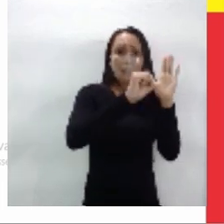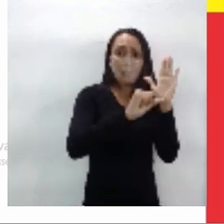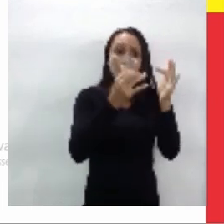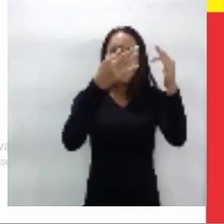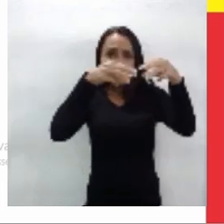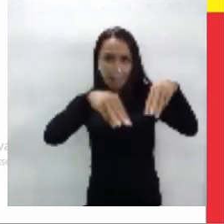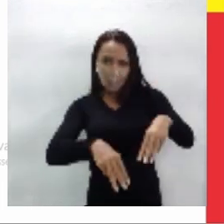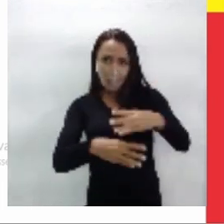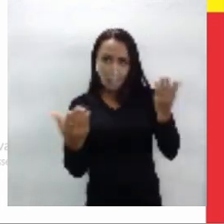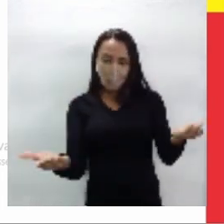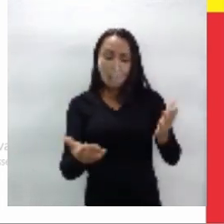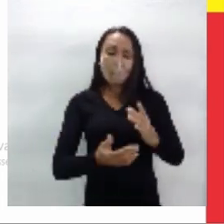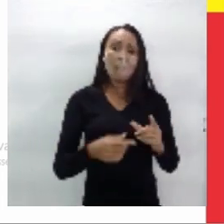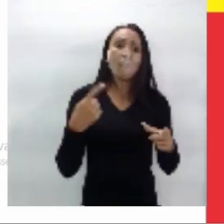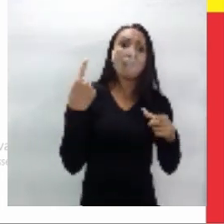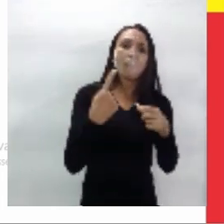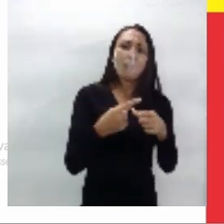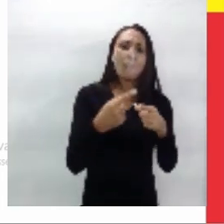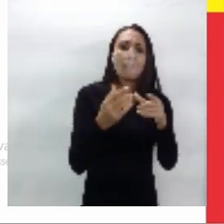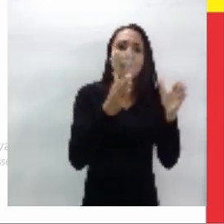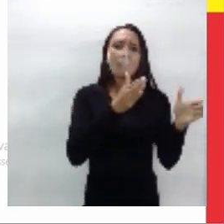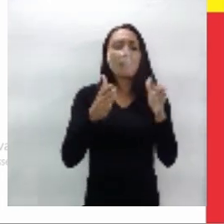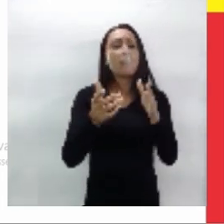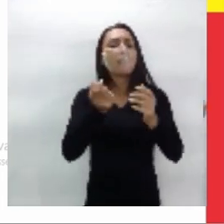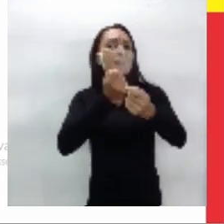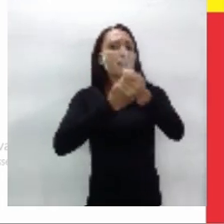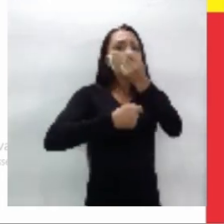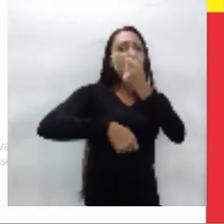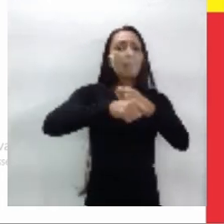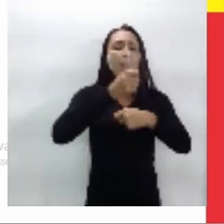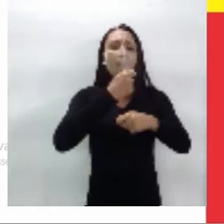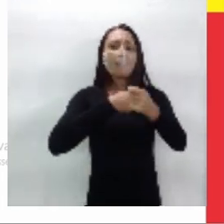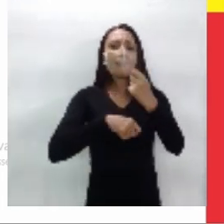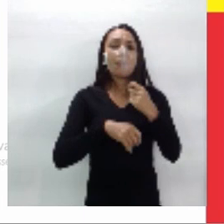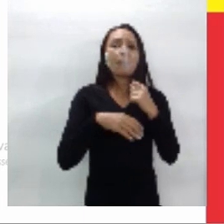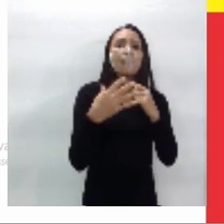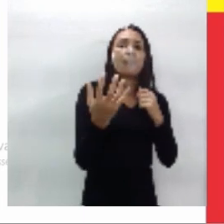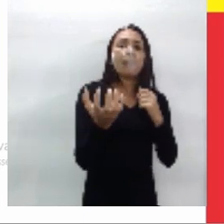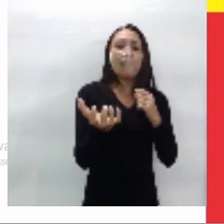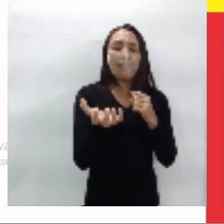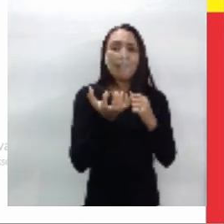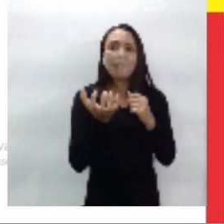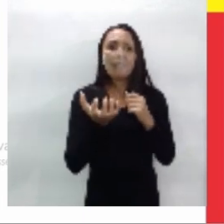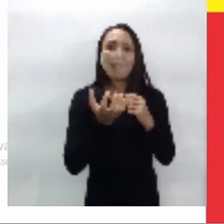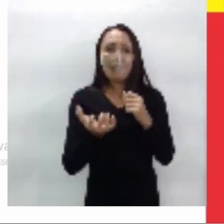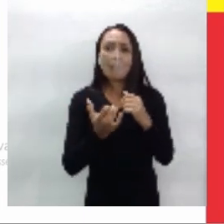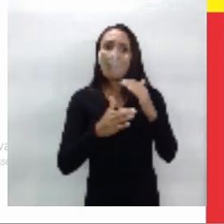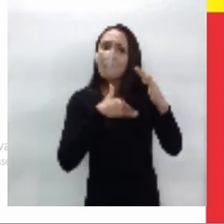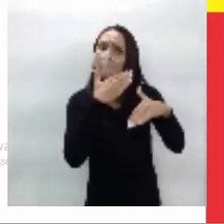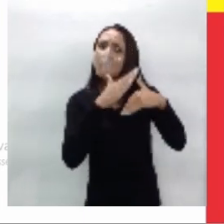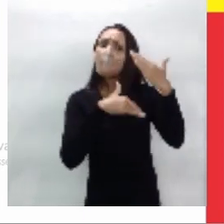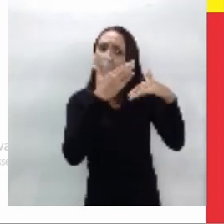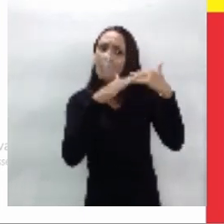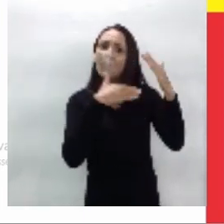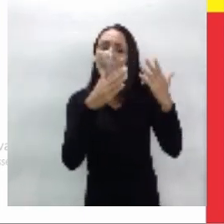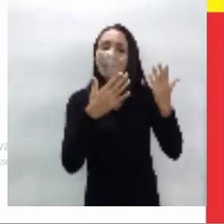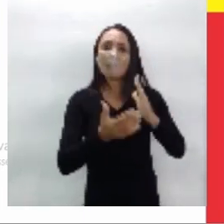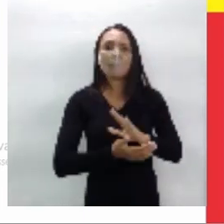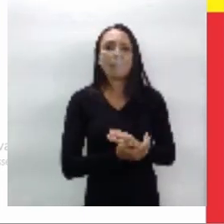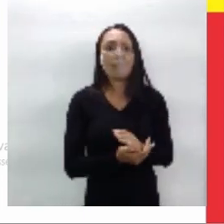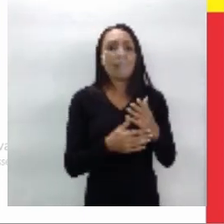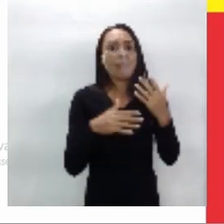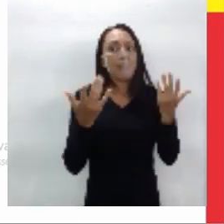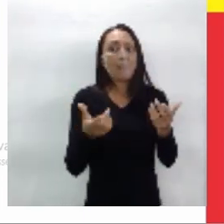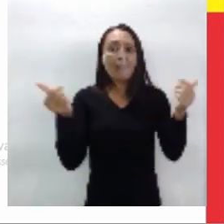tá certo? Porque essa parte desse comércio, eles querem mais agilidade. Não que o mercantilismo estava em crise